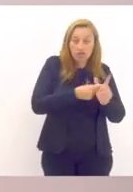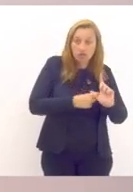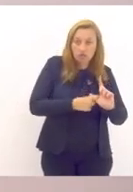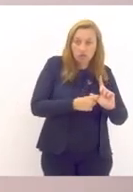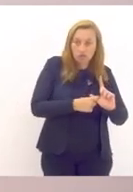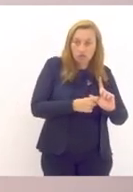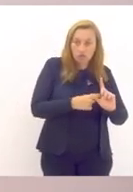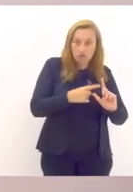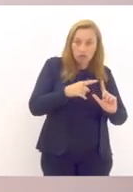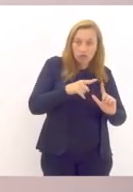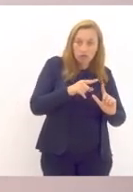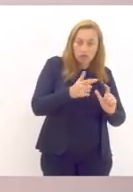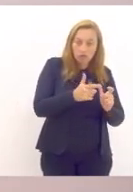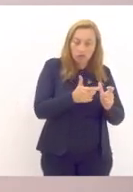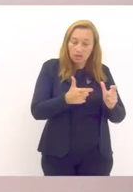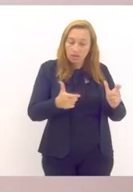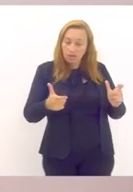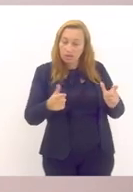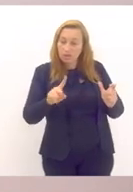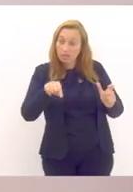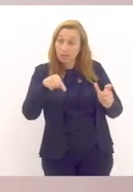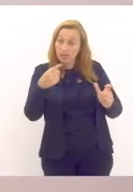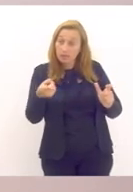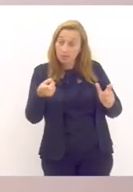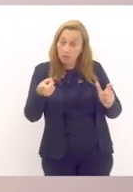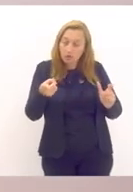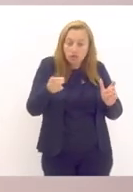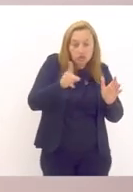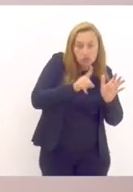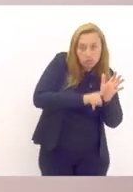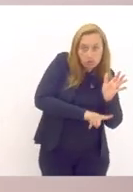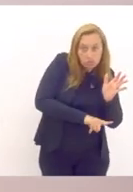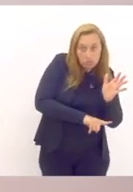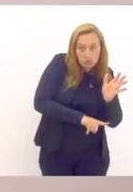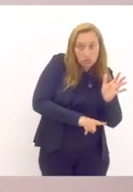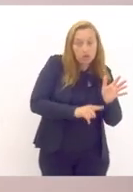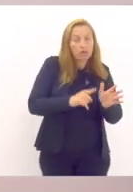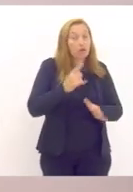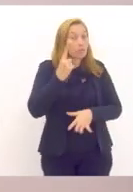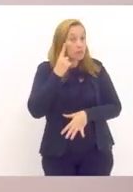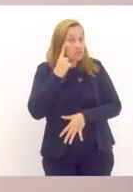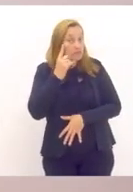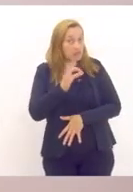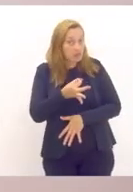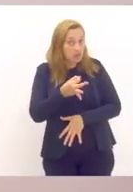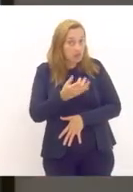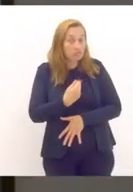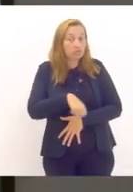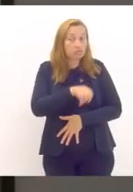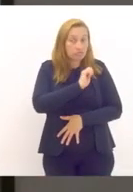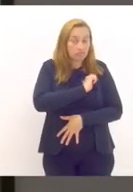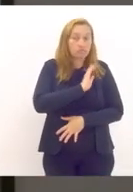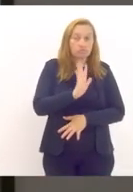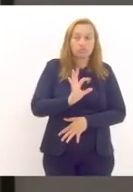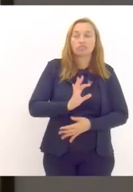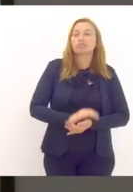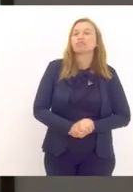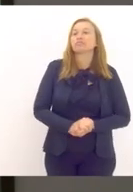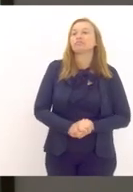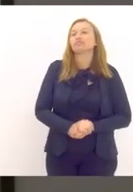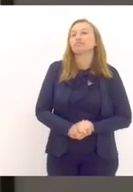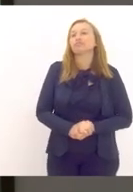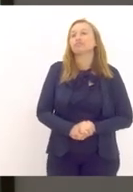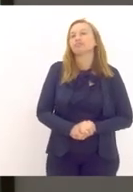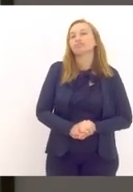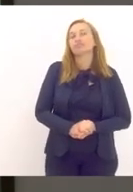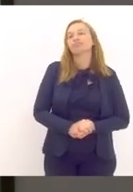que ela cresça para depois cair. Pelo menos esse é o racional constante no plano de recuperação fiscal. Por favor, o próximo. E